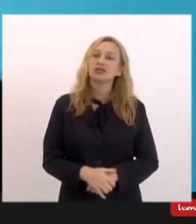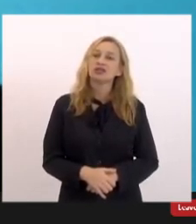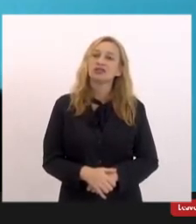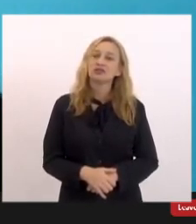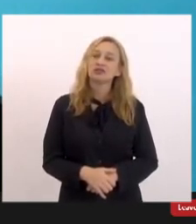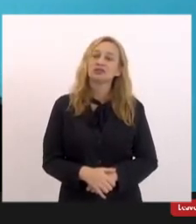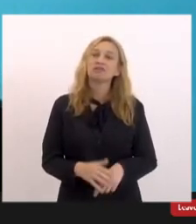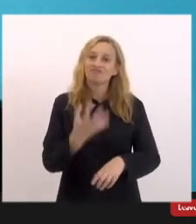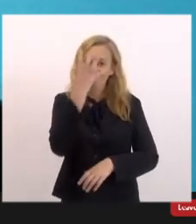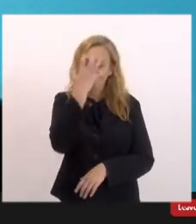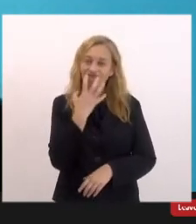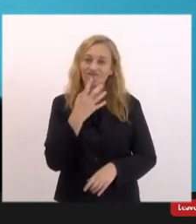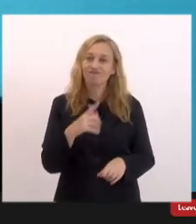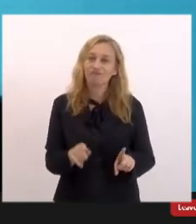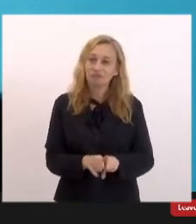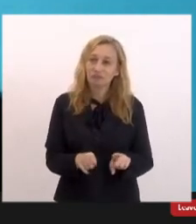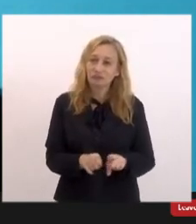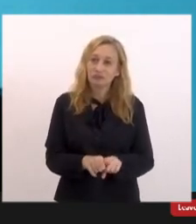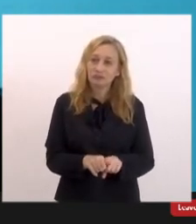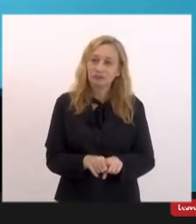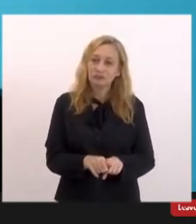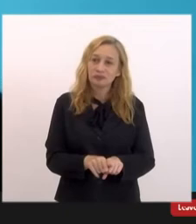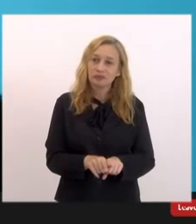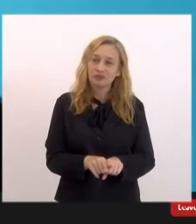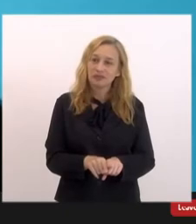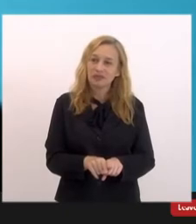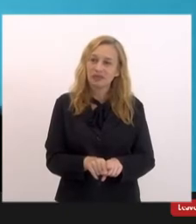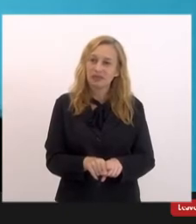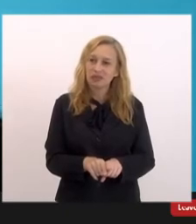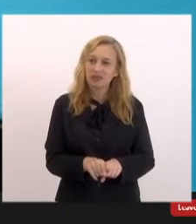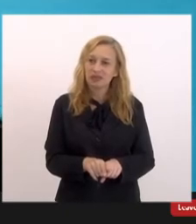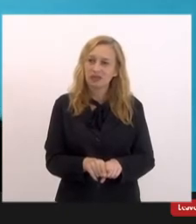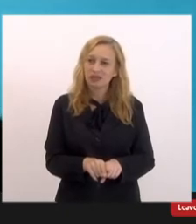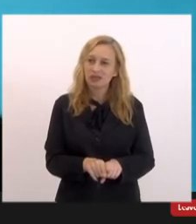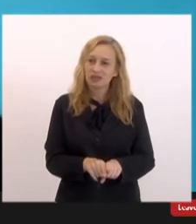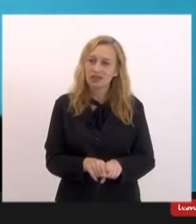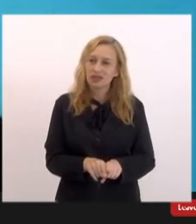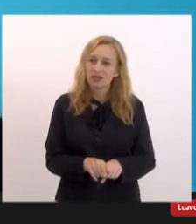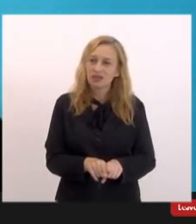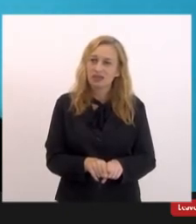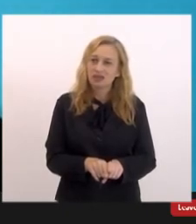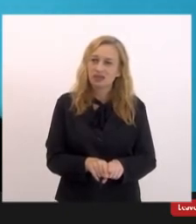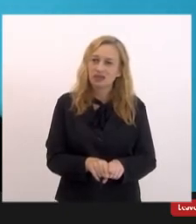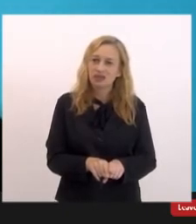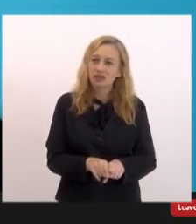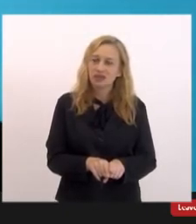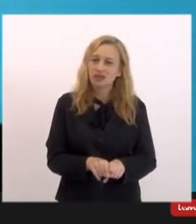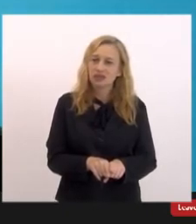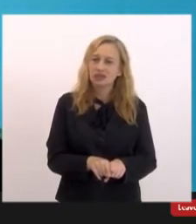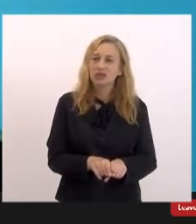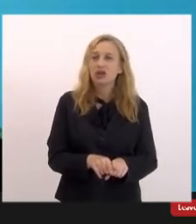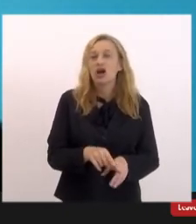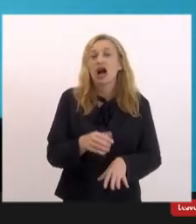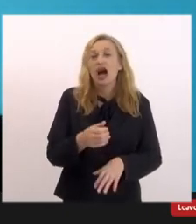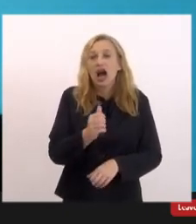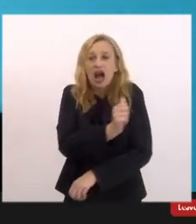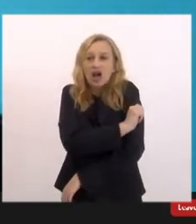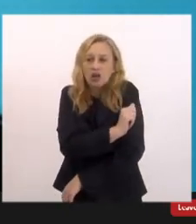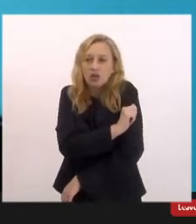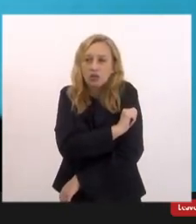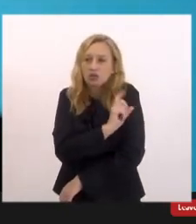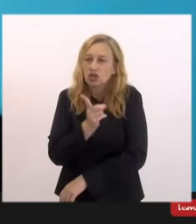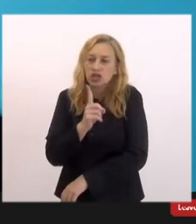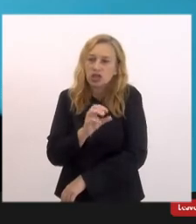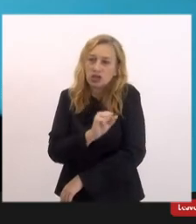coisa grave é que eles estão chutando os alunos que não cursaram o 8º ano, não cursaram o 9º ano, e a mãe